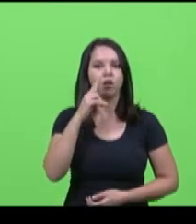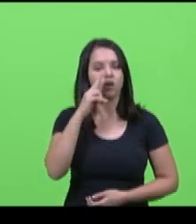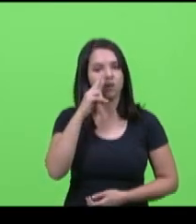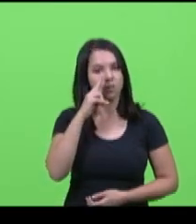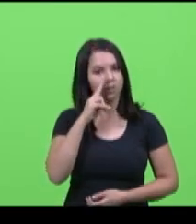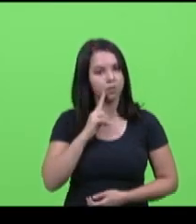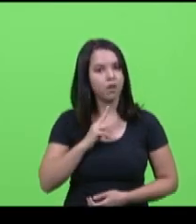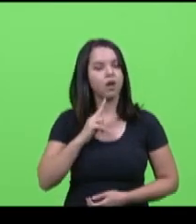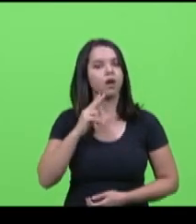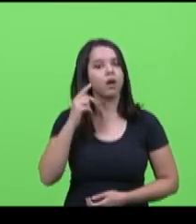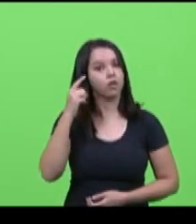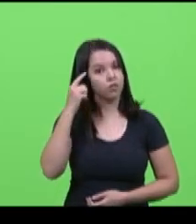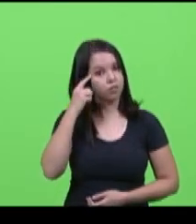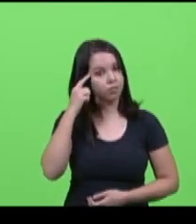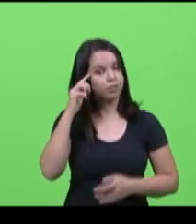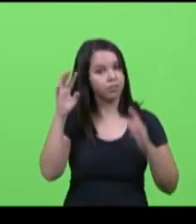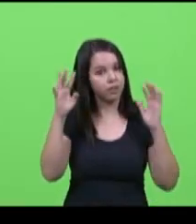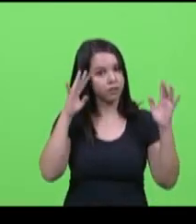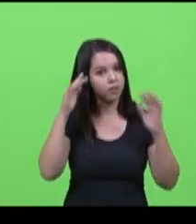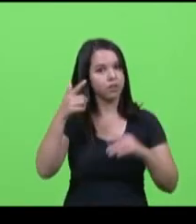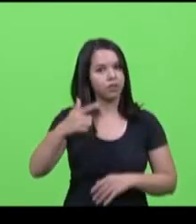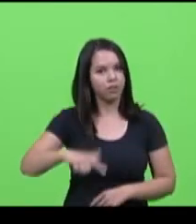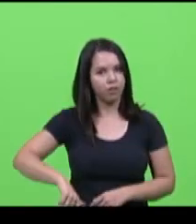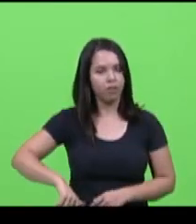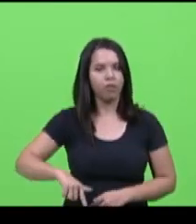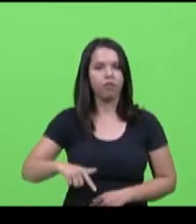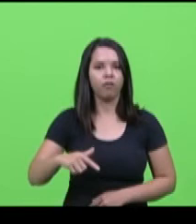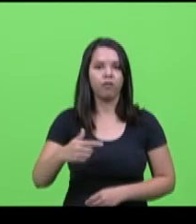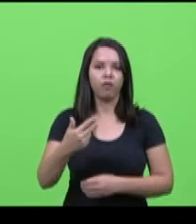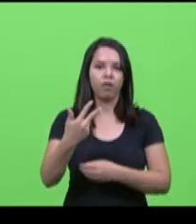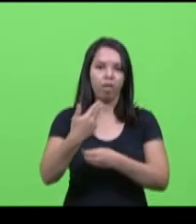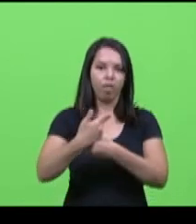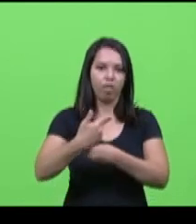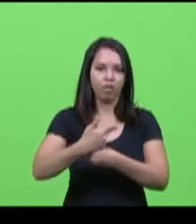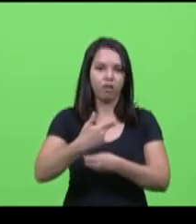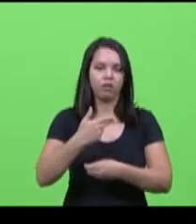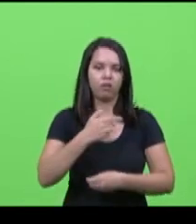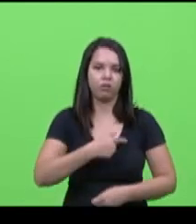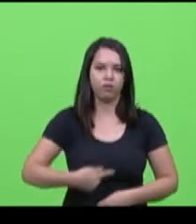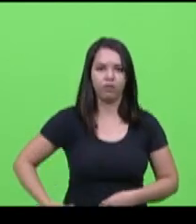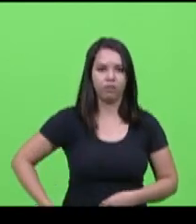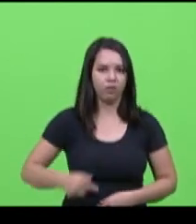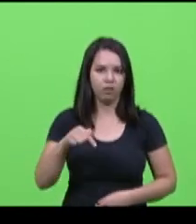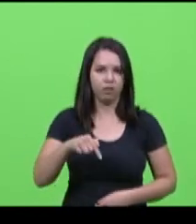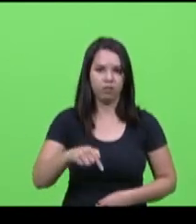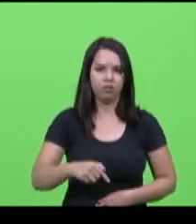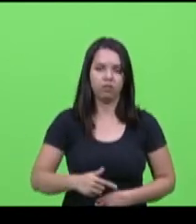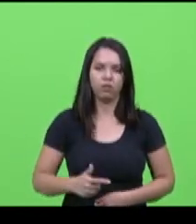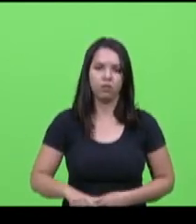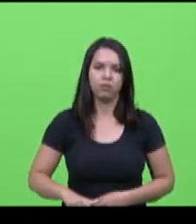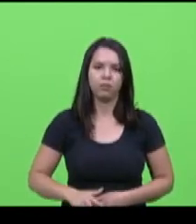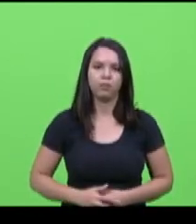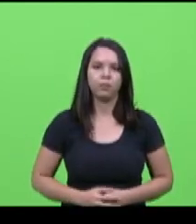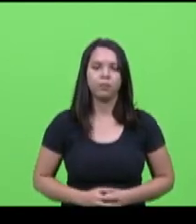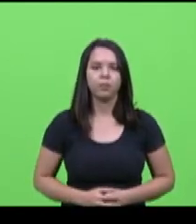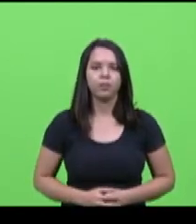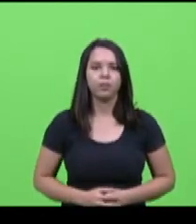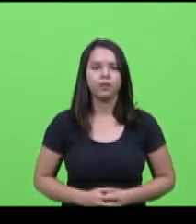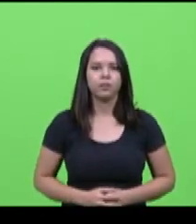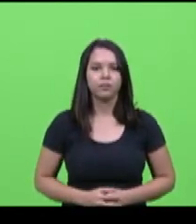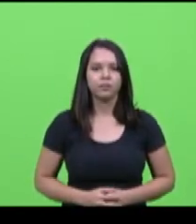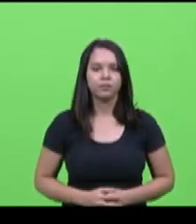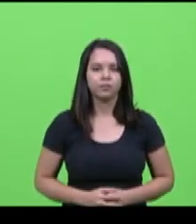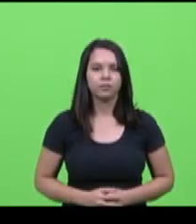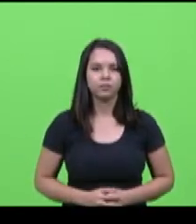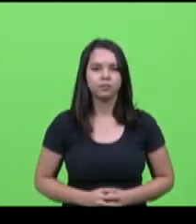outras, mais uma live do governo aqui, não vale a pena. Ok, palavra livre. Presidente, Fabiano. Presidente.